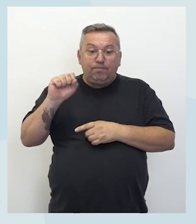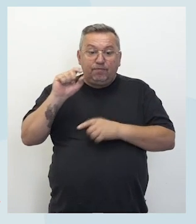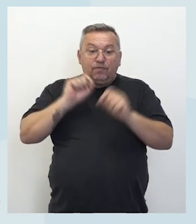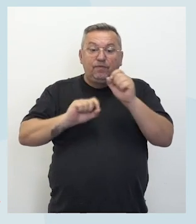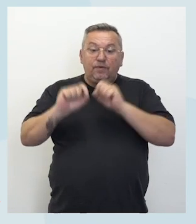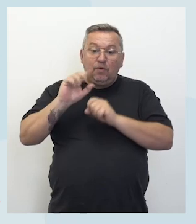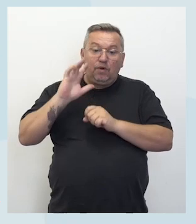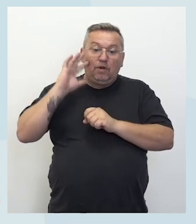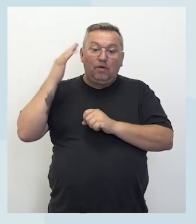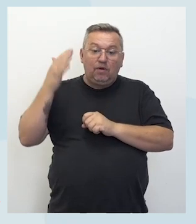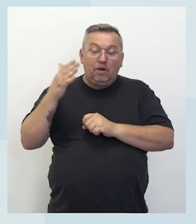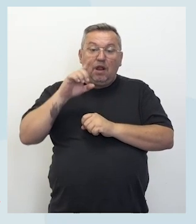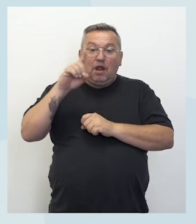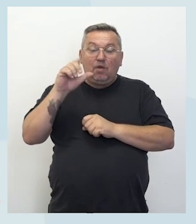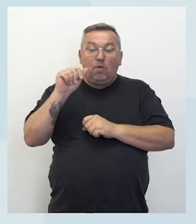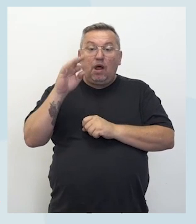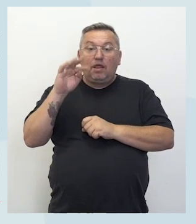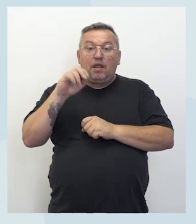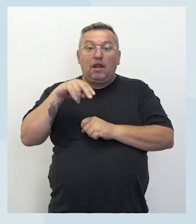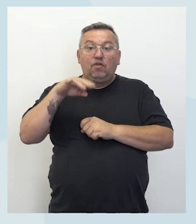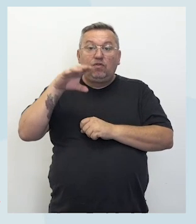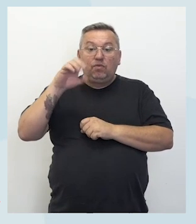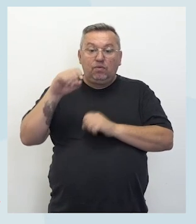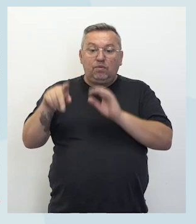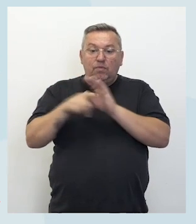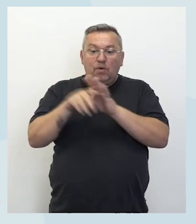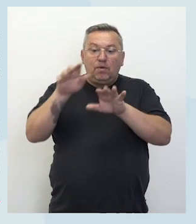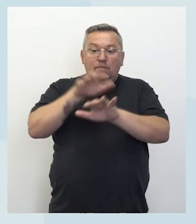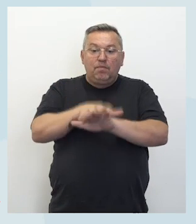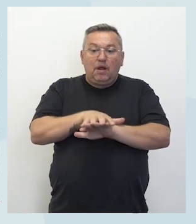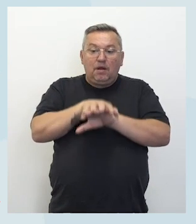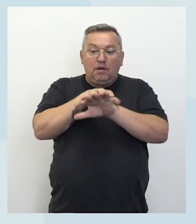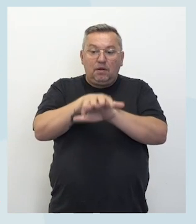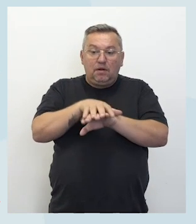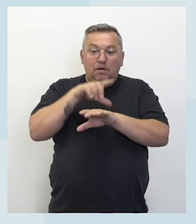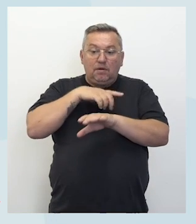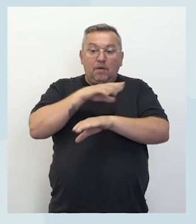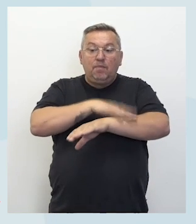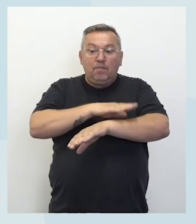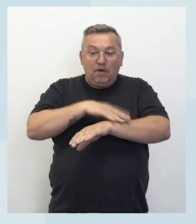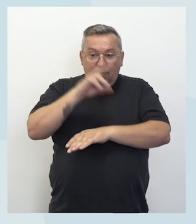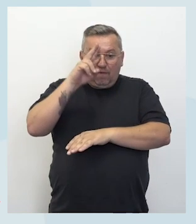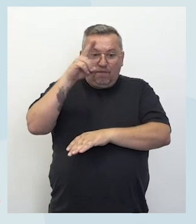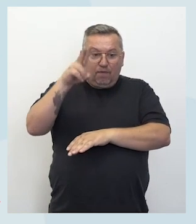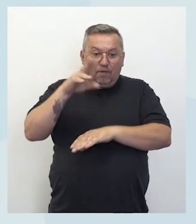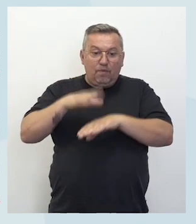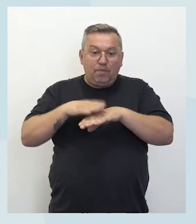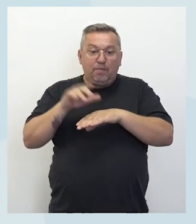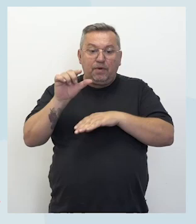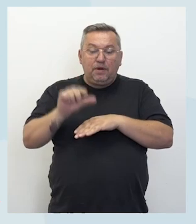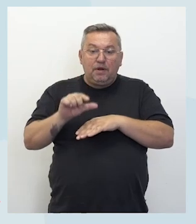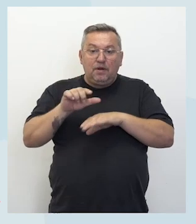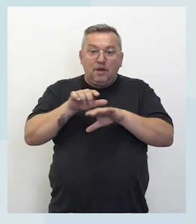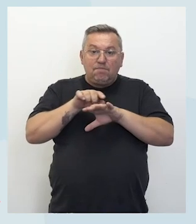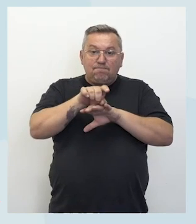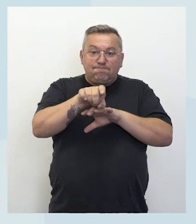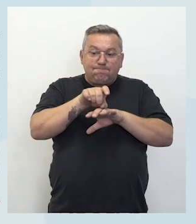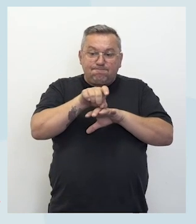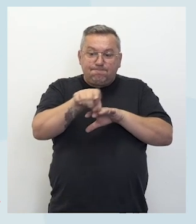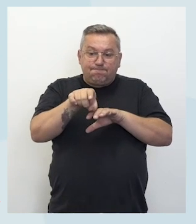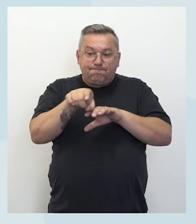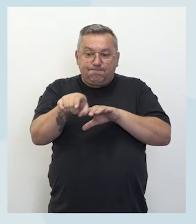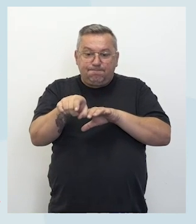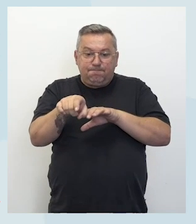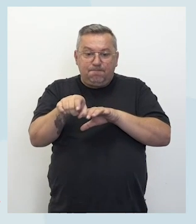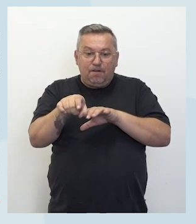é o caso da tartaruga do Atlântico, espécie marinha. Tem pernas fortes, com pés pequenos e dedos com garras.